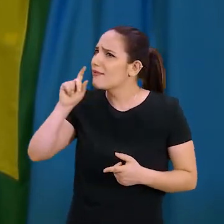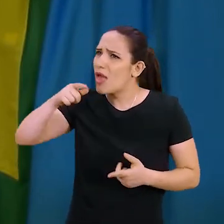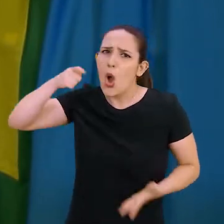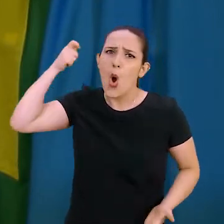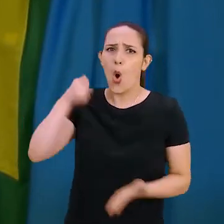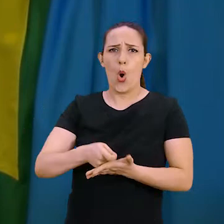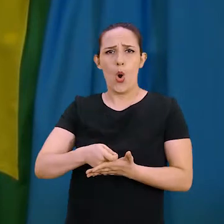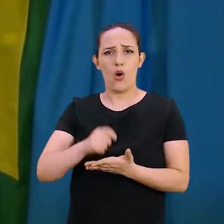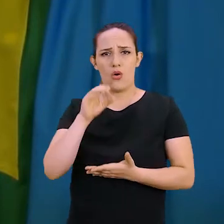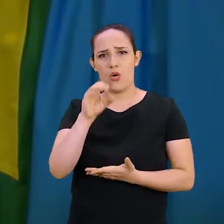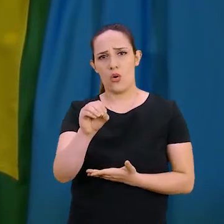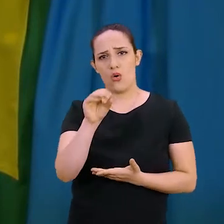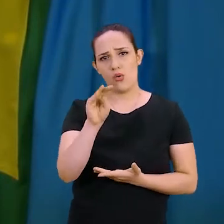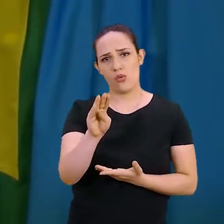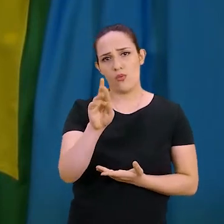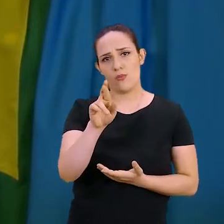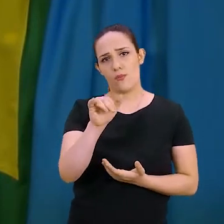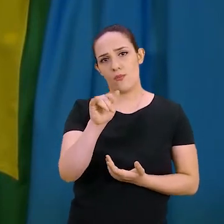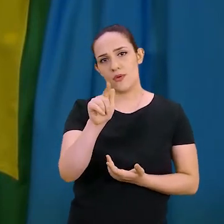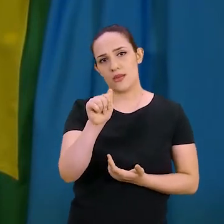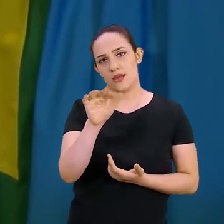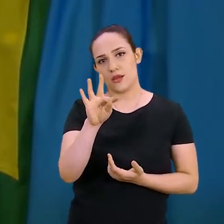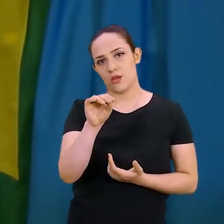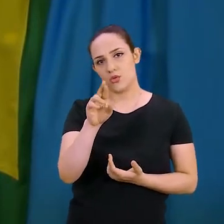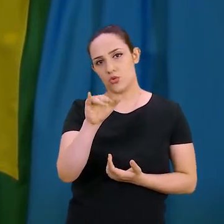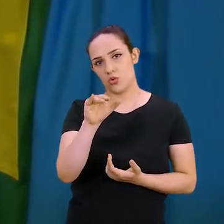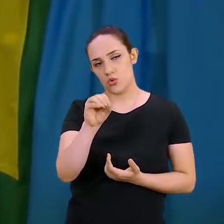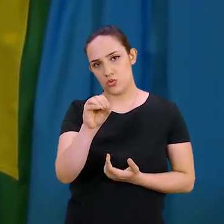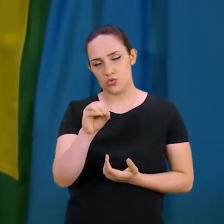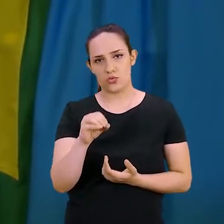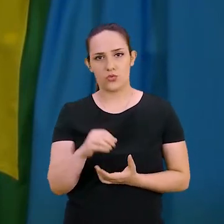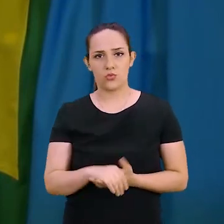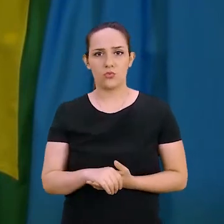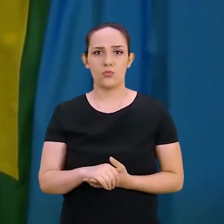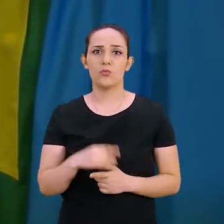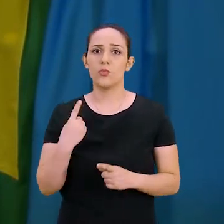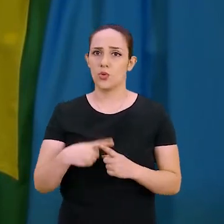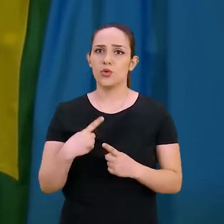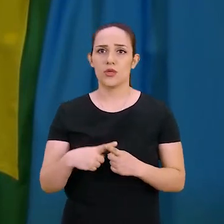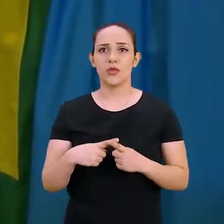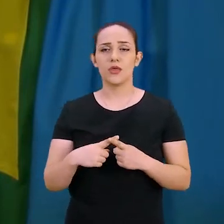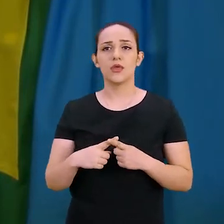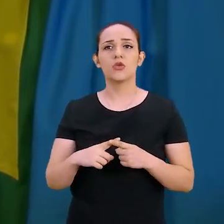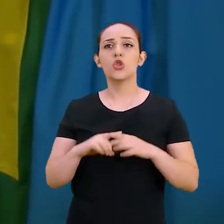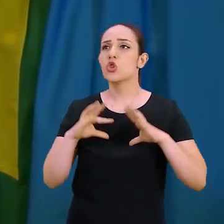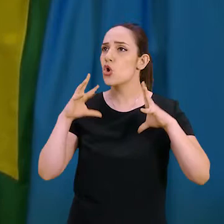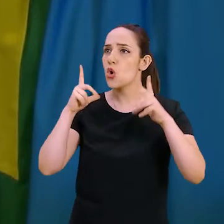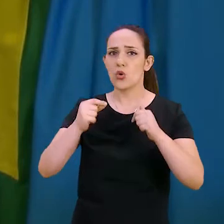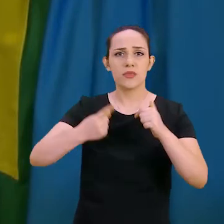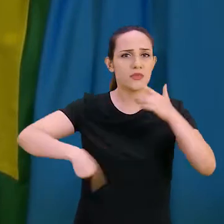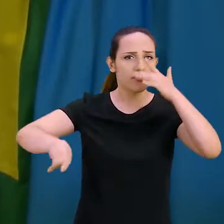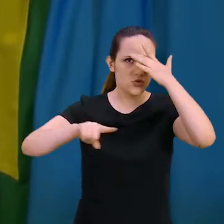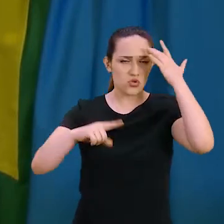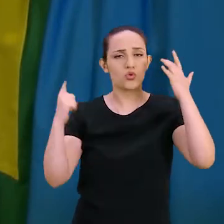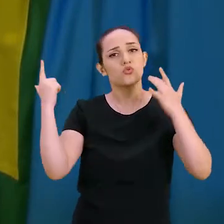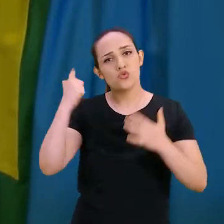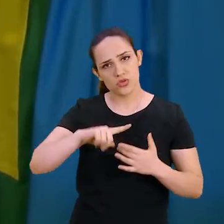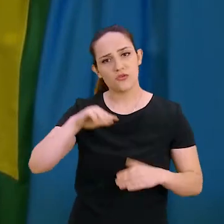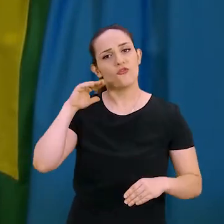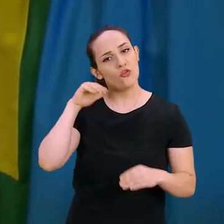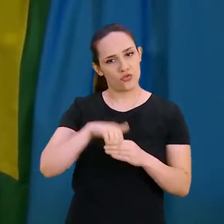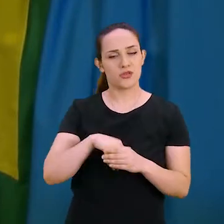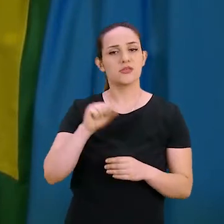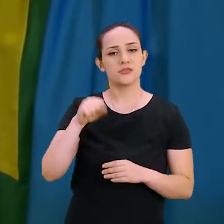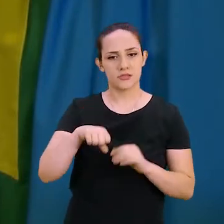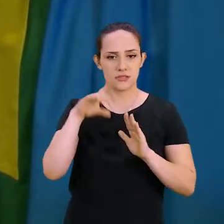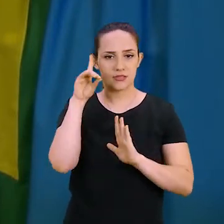obrigatório? E quando a gente expõe que o voto ainda é obrigatório para que todos que são iguais perante a lei tenham